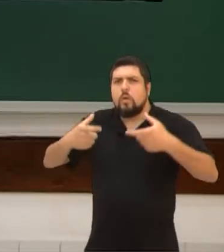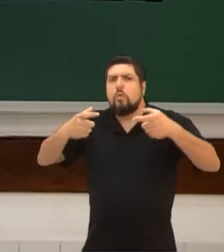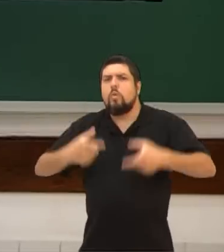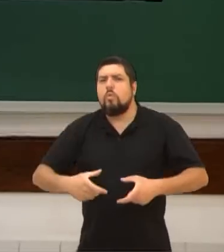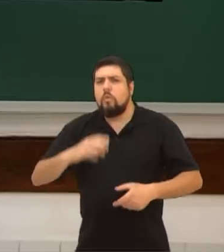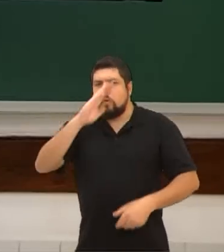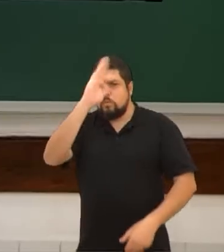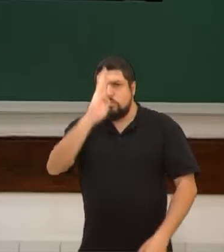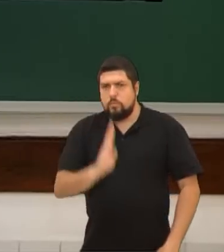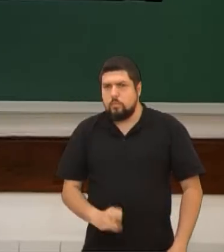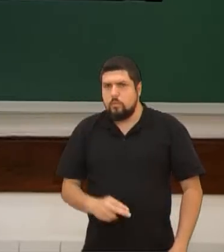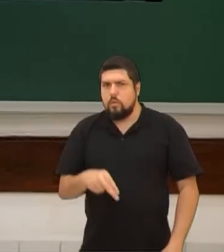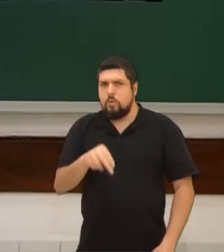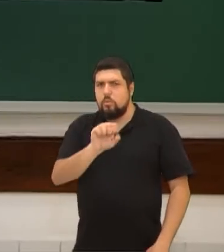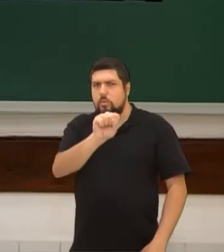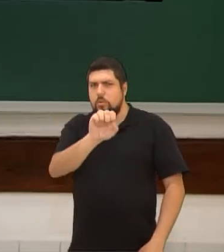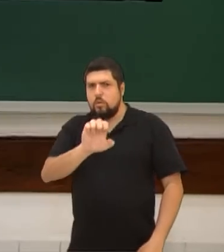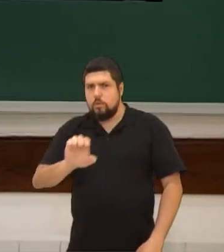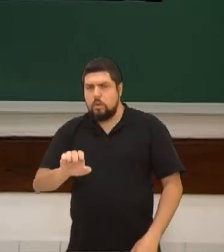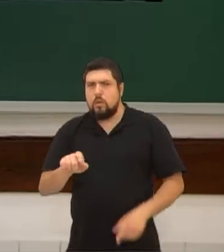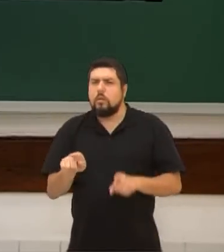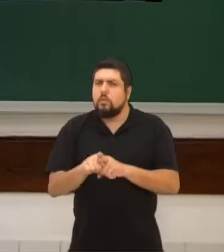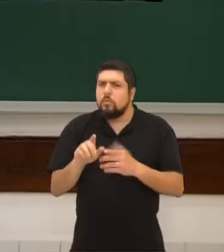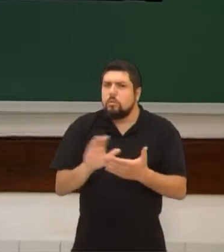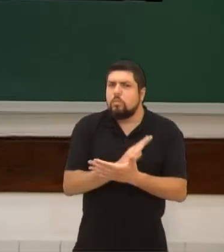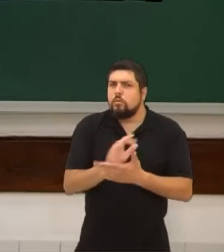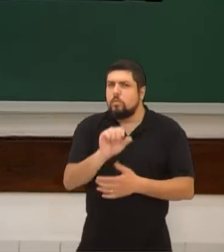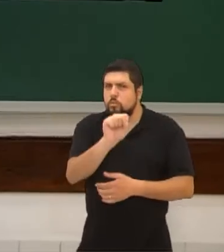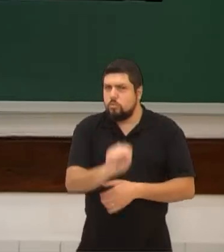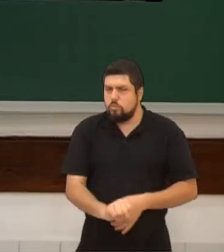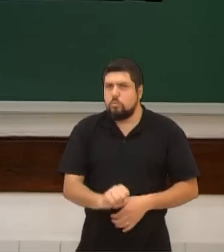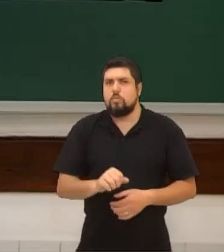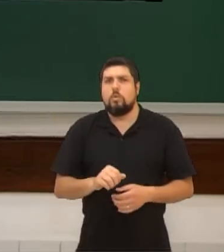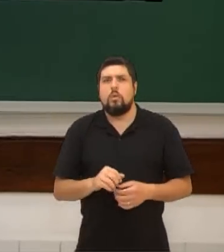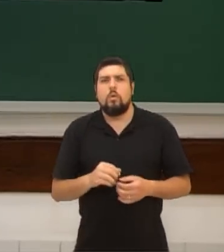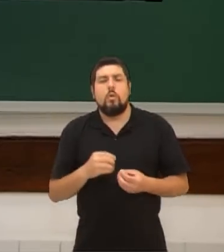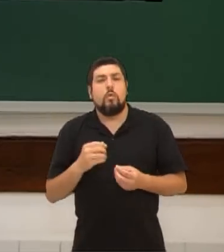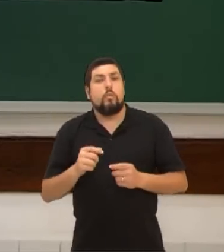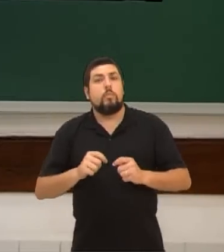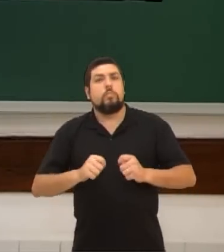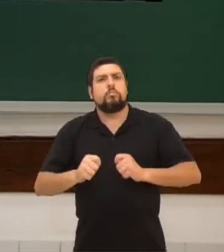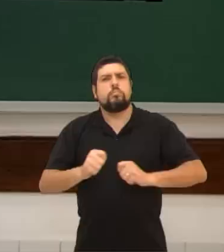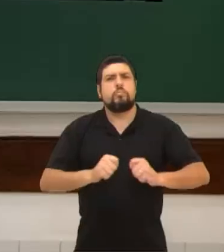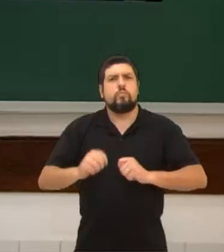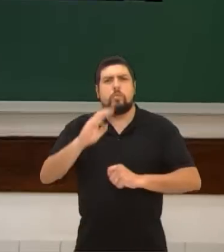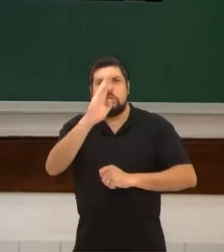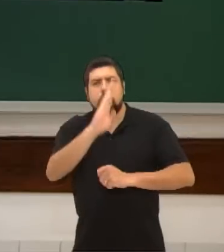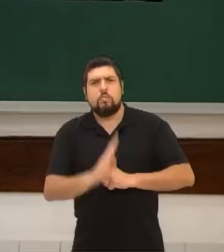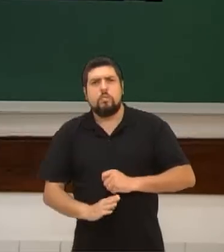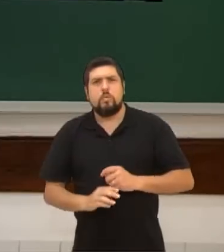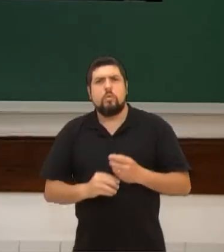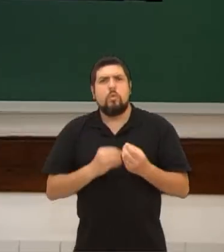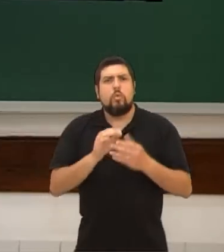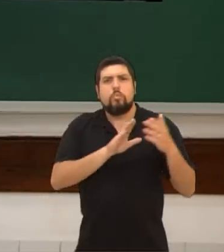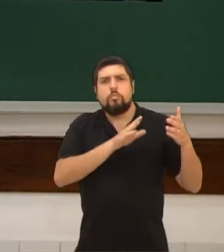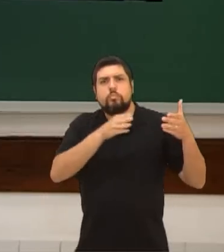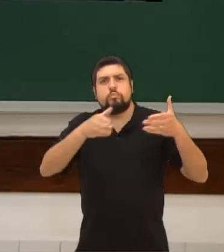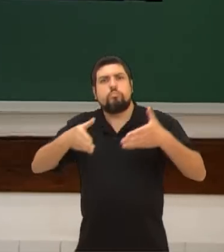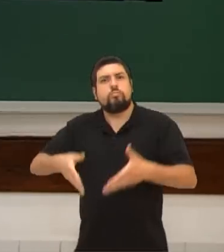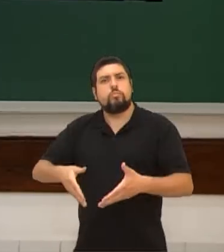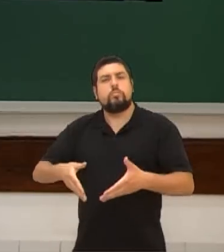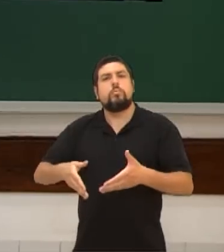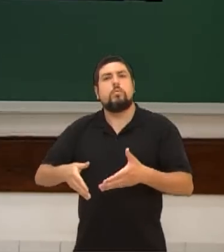Sudeste, a gente vai ver algumas áreas aqui do Sul também, o eixo econômico do Brasil ele se desloca para essas regiões. E